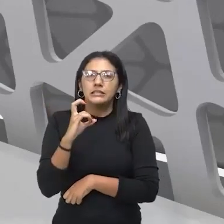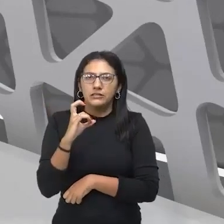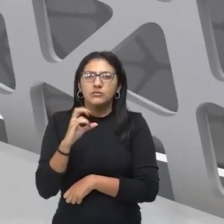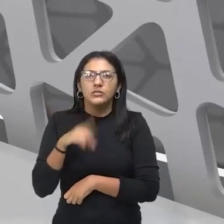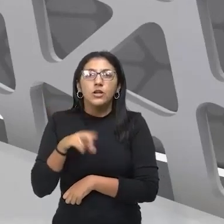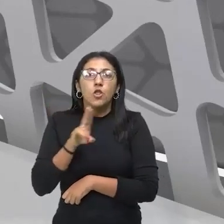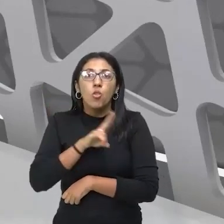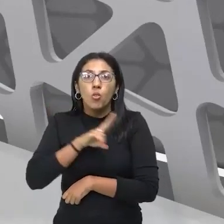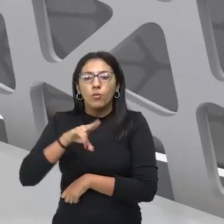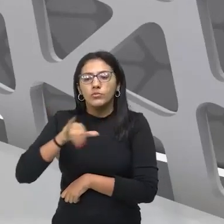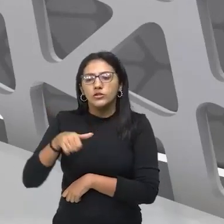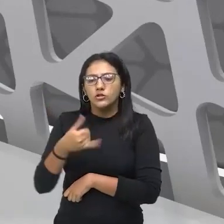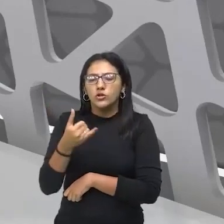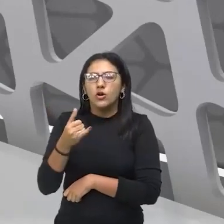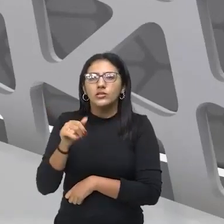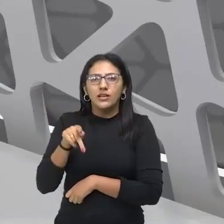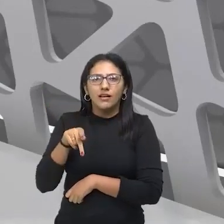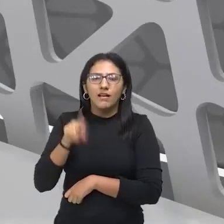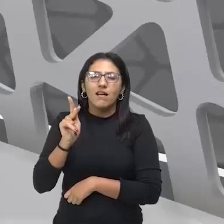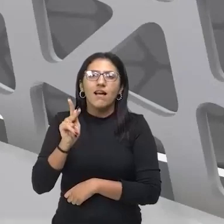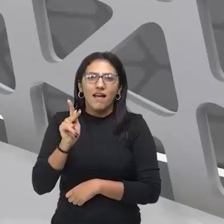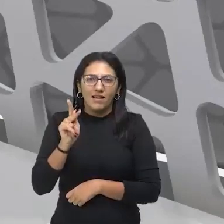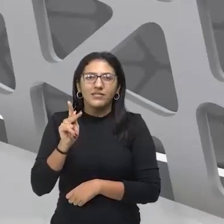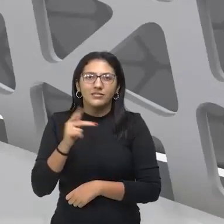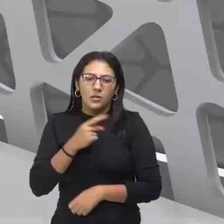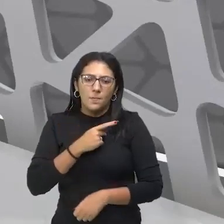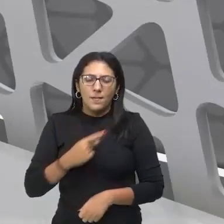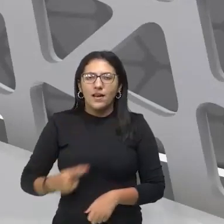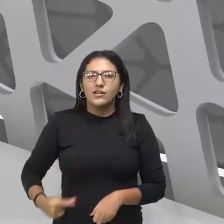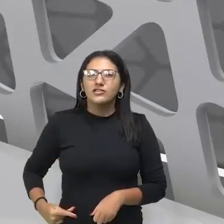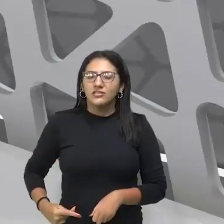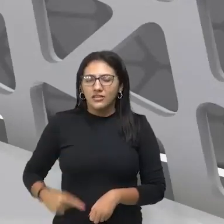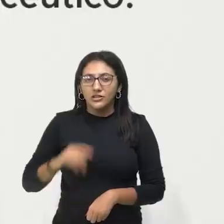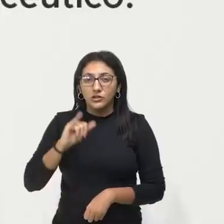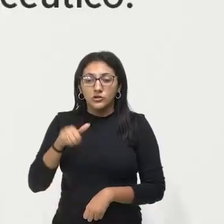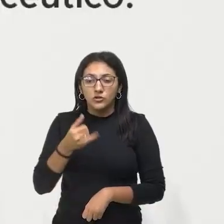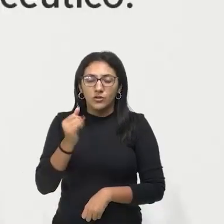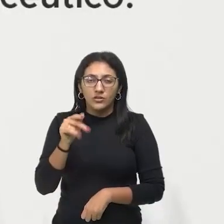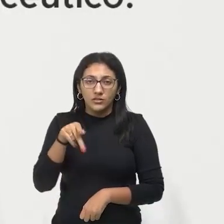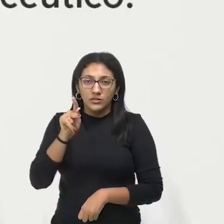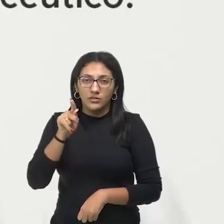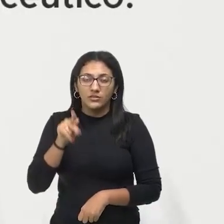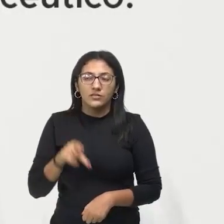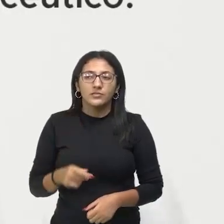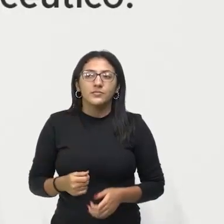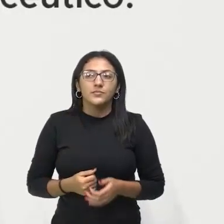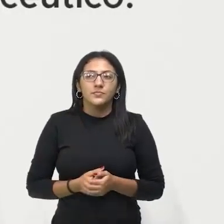Juscelino Kubitschek, ou apenas presidente JK. Vamos lá.